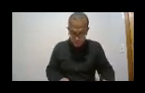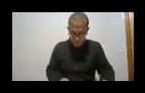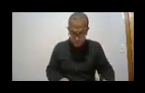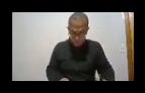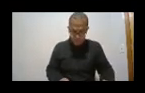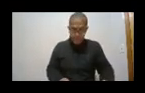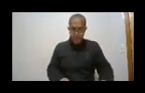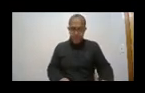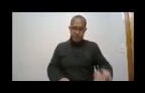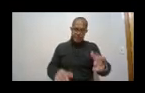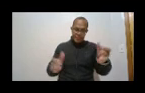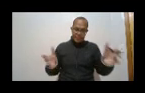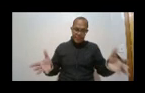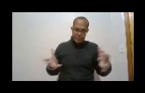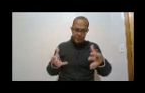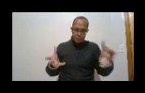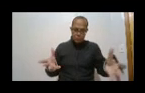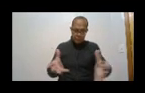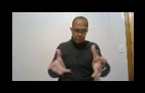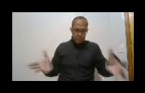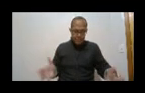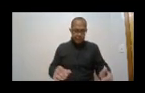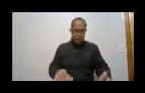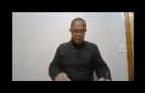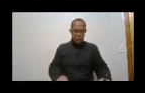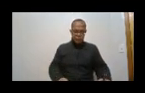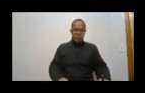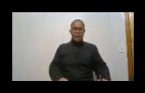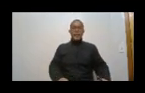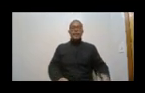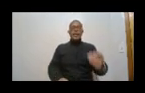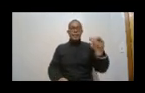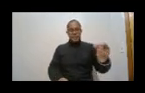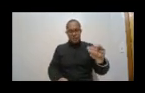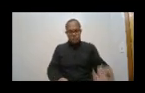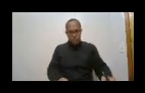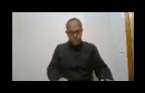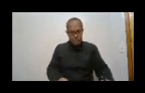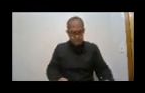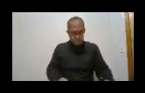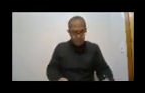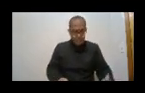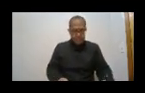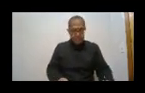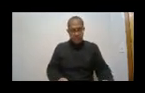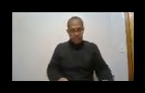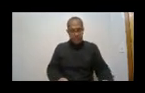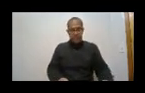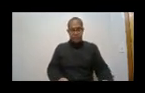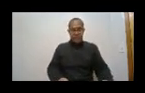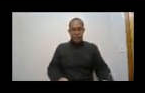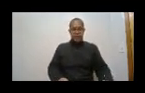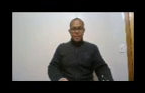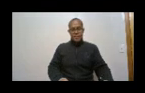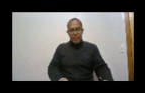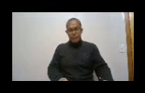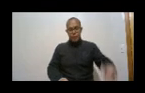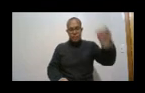seres vivos, mais precisamente dentro do nosso raio de estudos, né, em seres humanos.